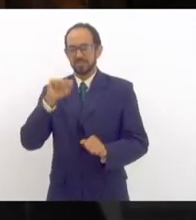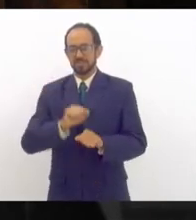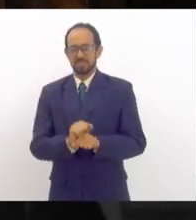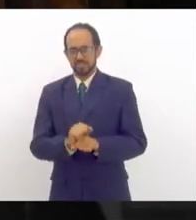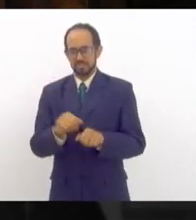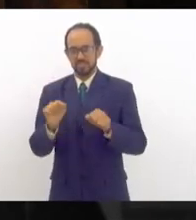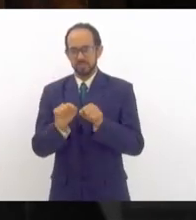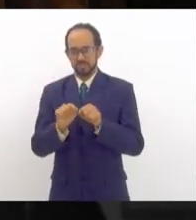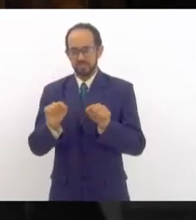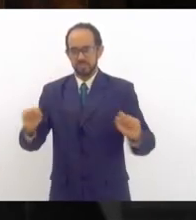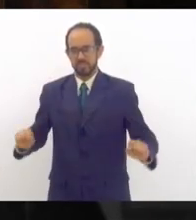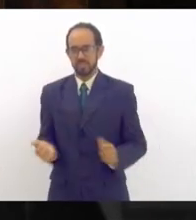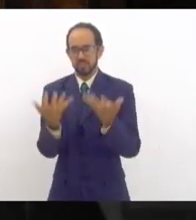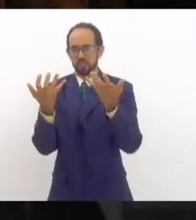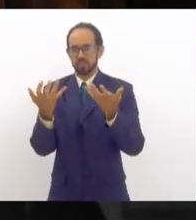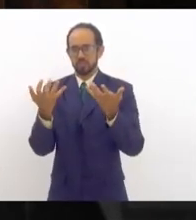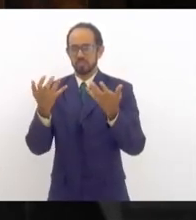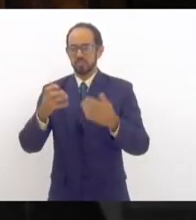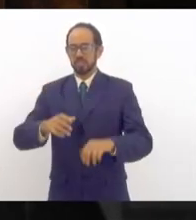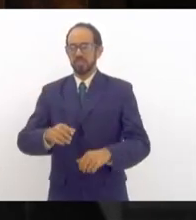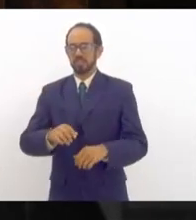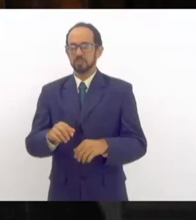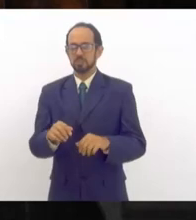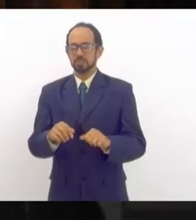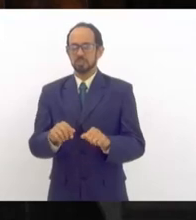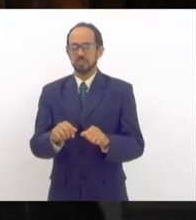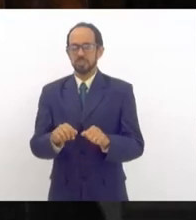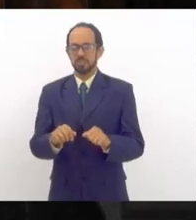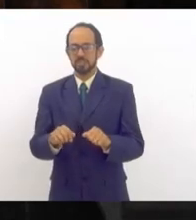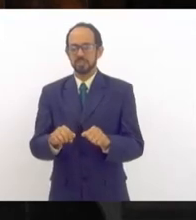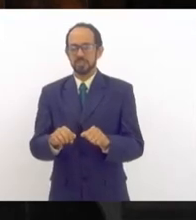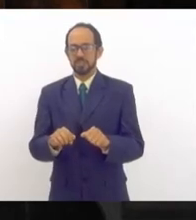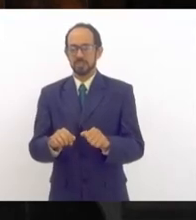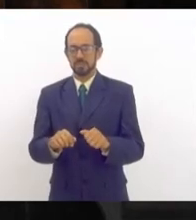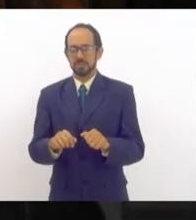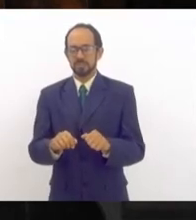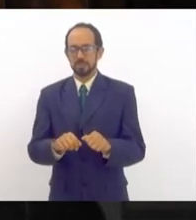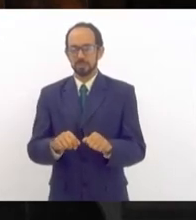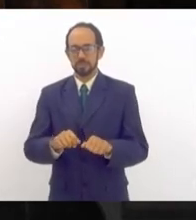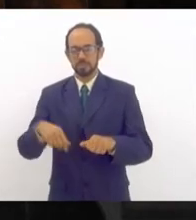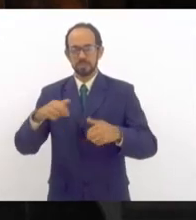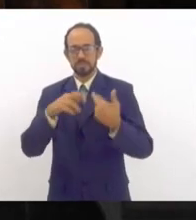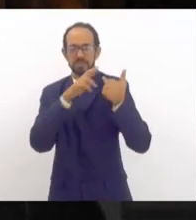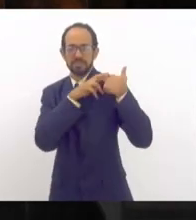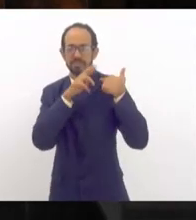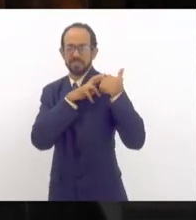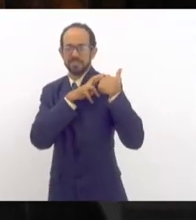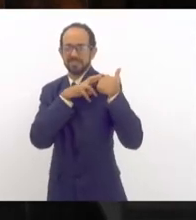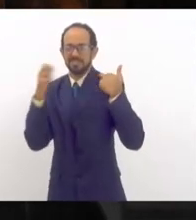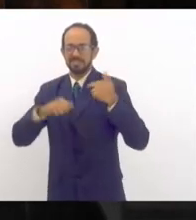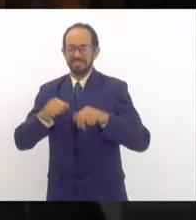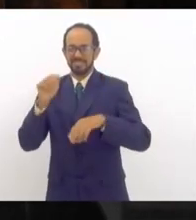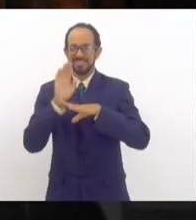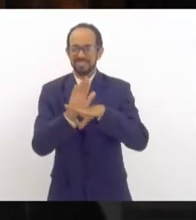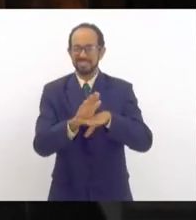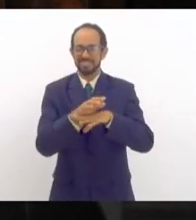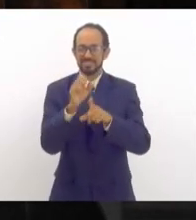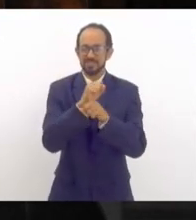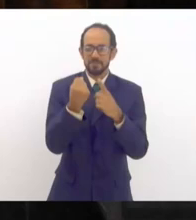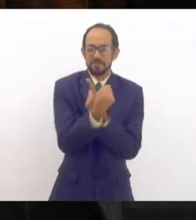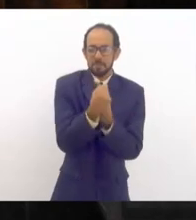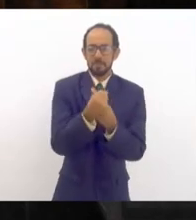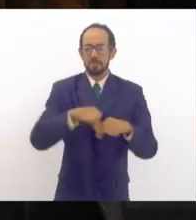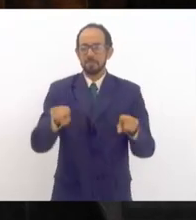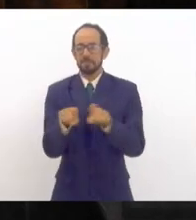grandes eventos para o Rio de Janeiro mas principalmente tendo essa responsabilidade de ajudar no Social queria também como